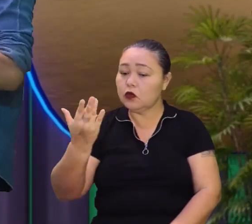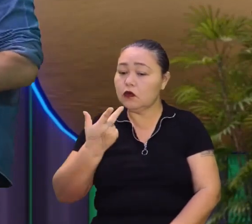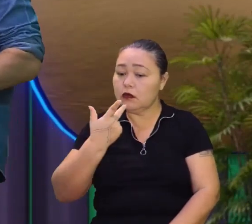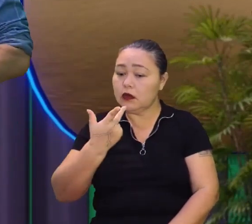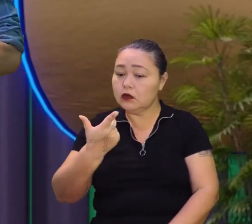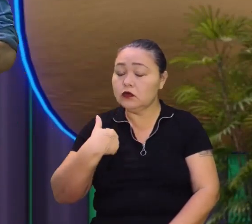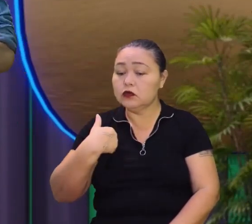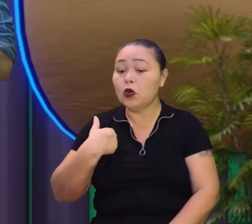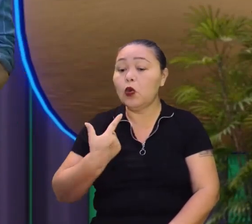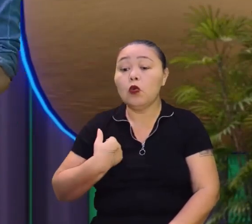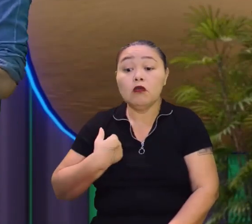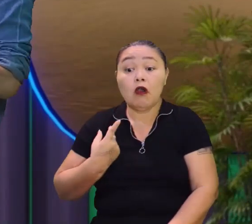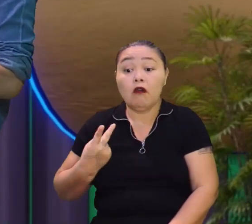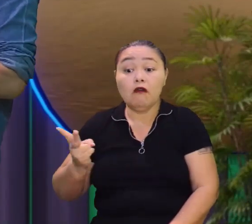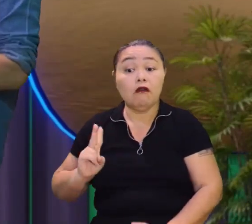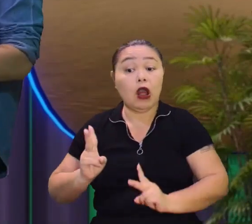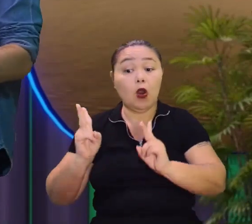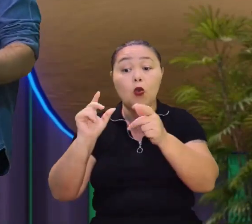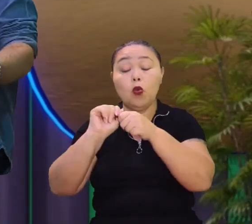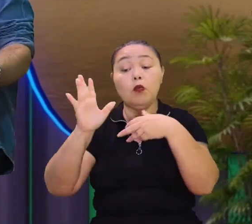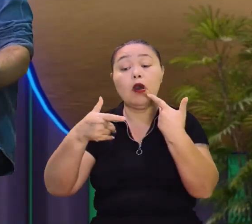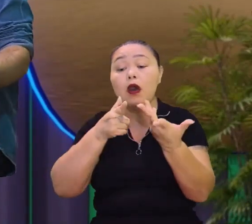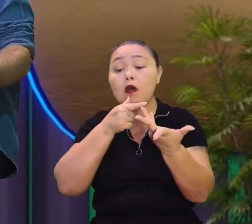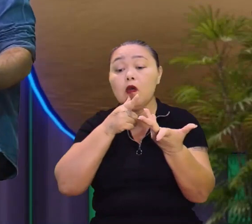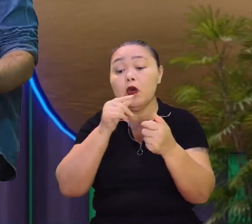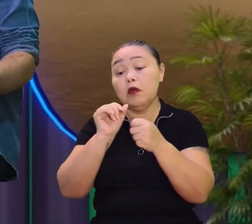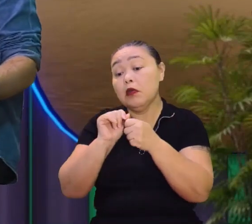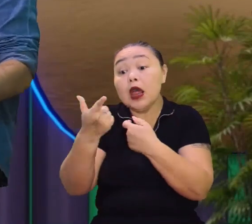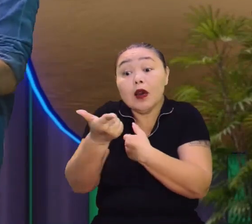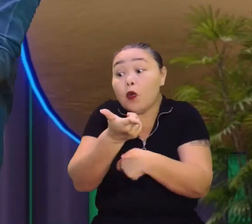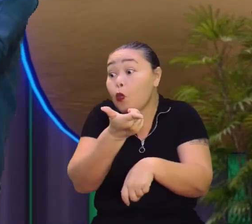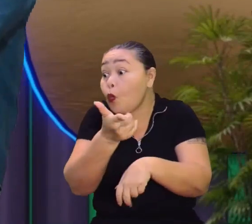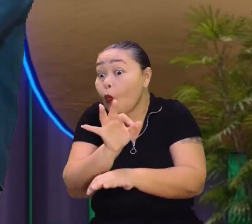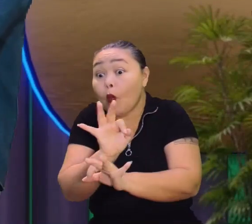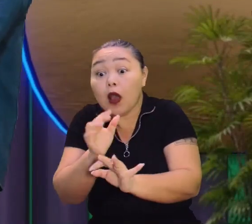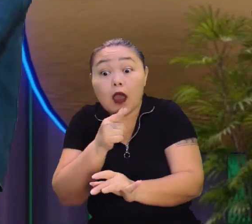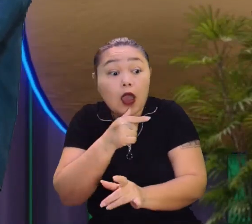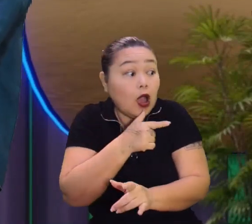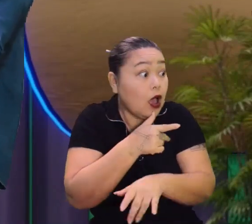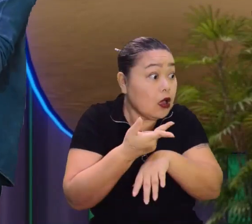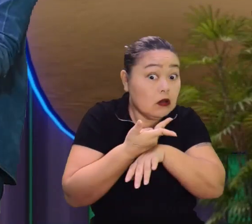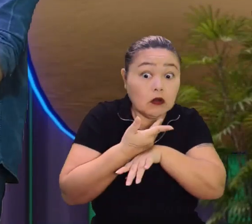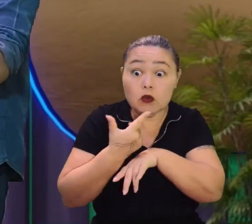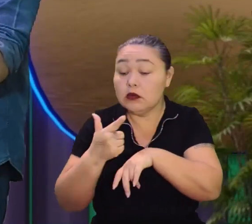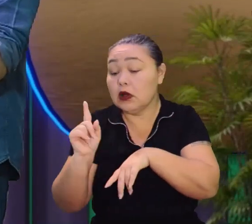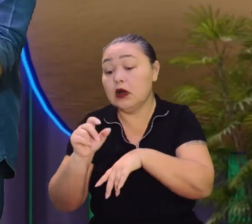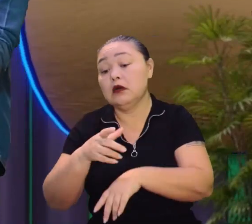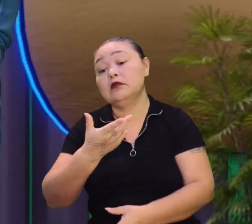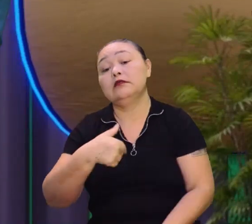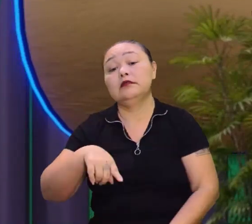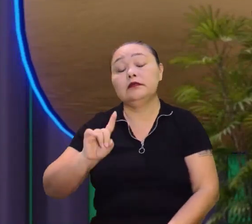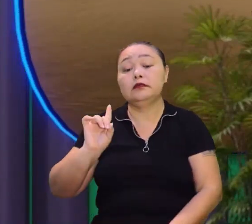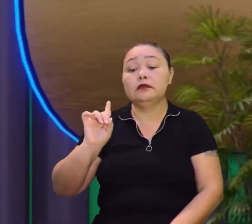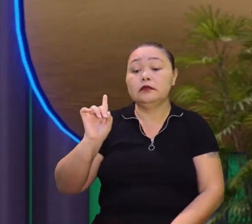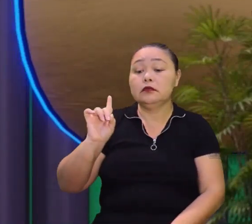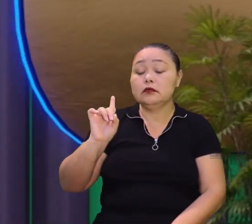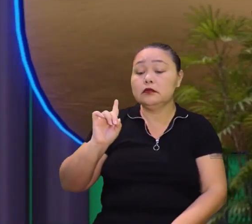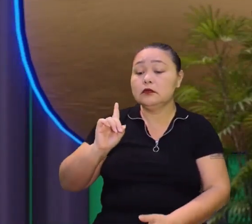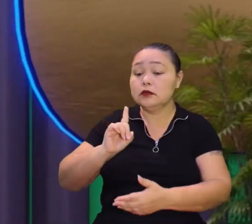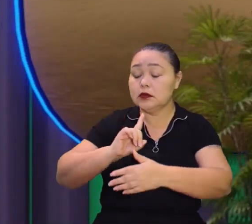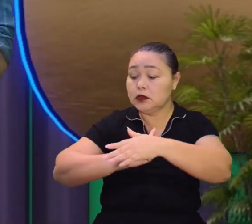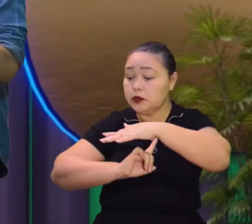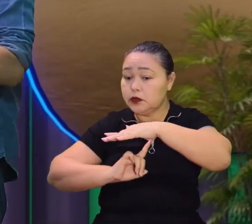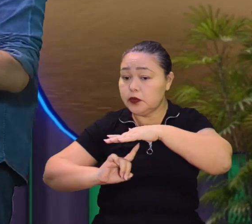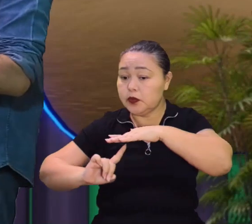água? Eles dão muito mais valor. Com certeza. Eles não têm muito disponível. Exato. Então, Rogério, o sistema de